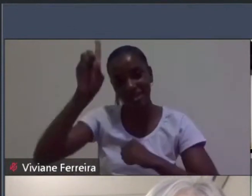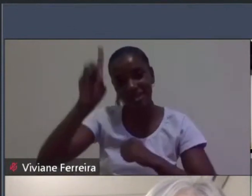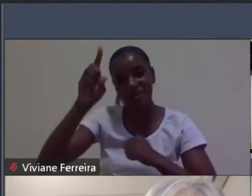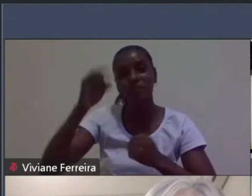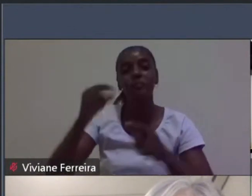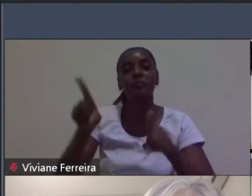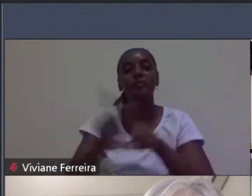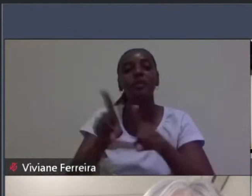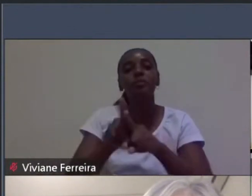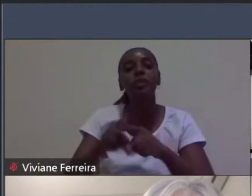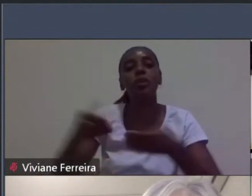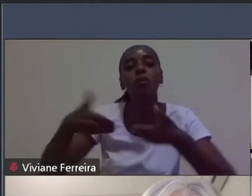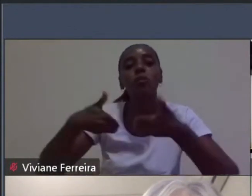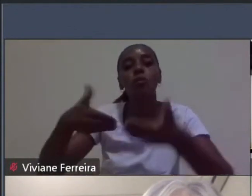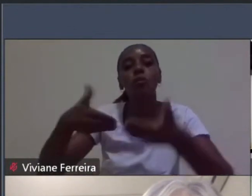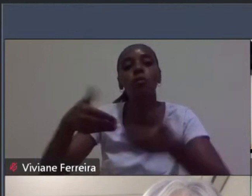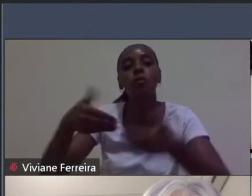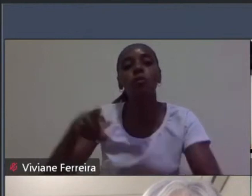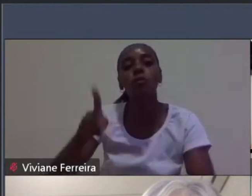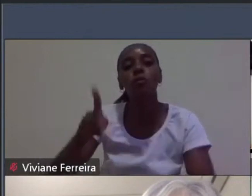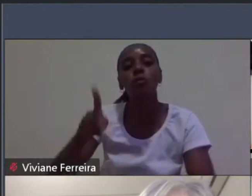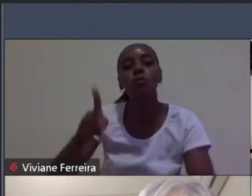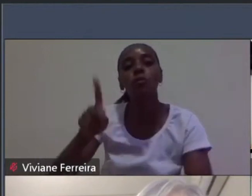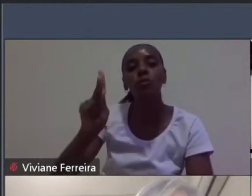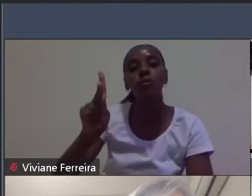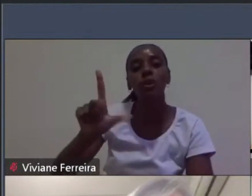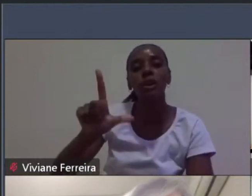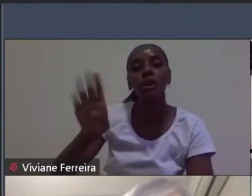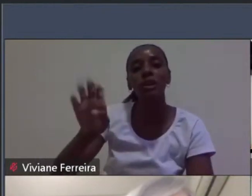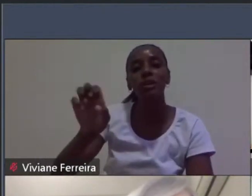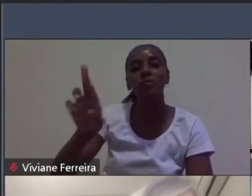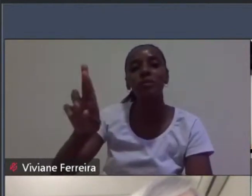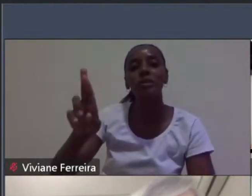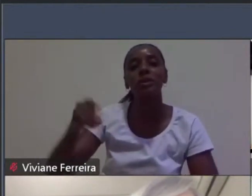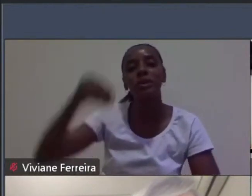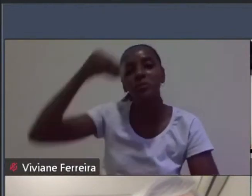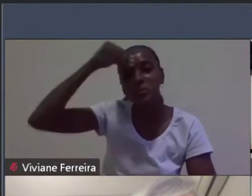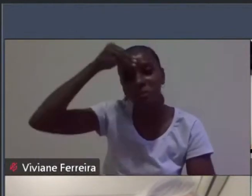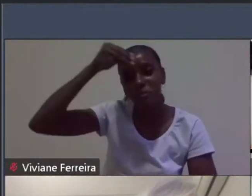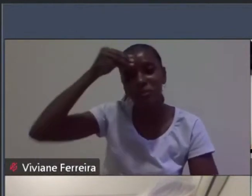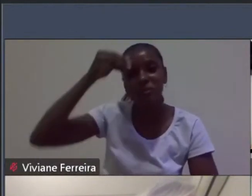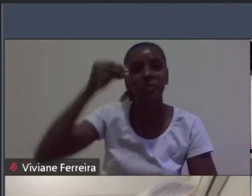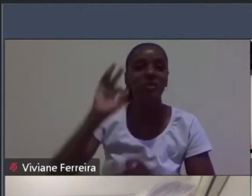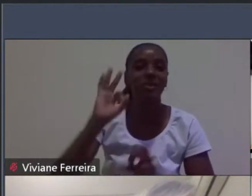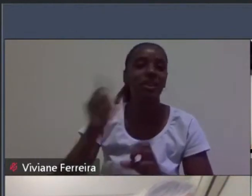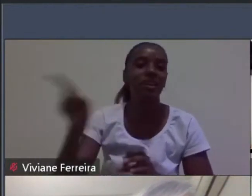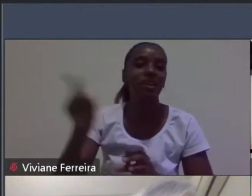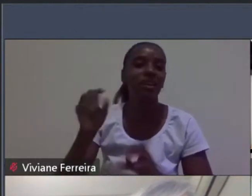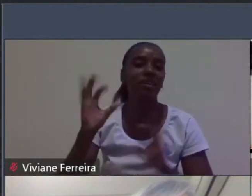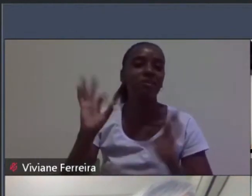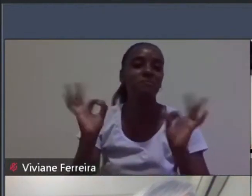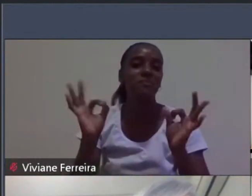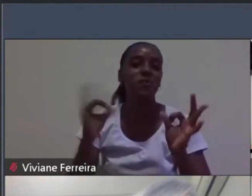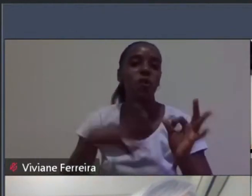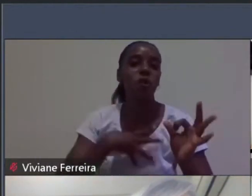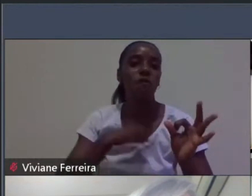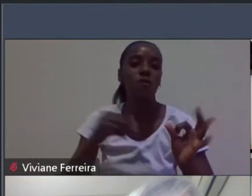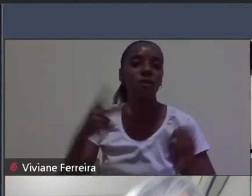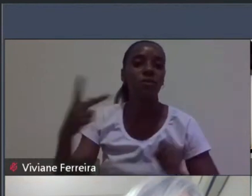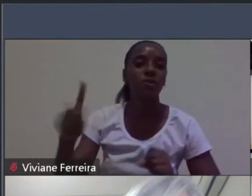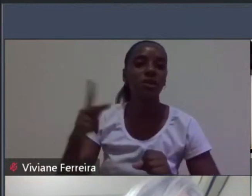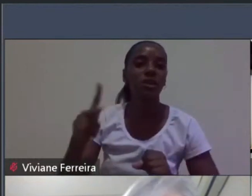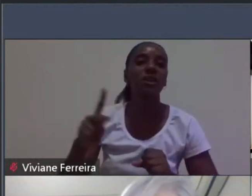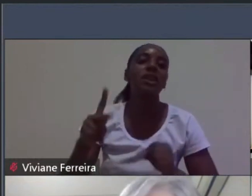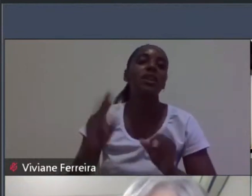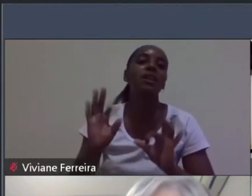pelo convite e por ser meu sobrinho, porque ele é maravilhoso, os filhos dele são maravilhosos, adoro,